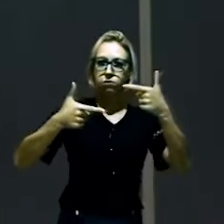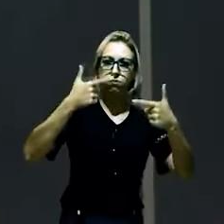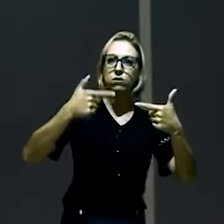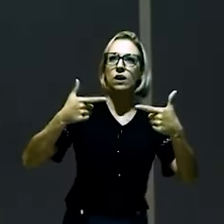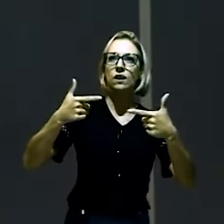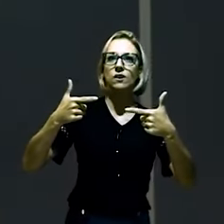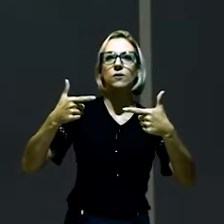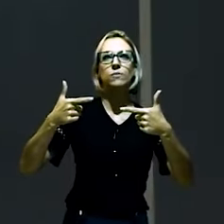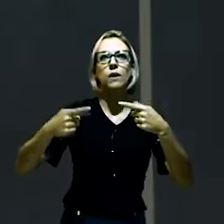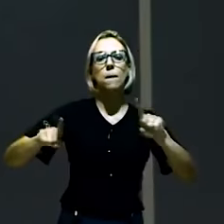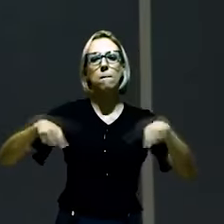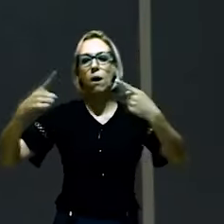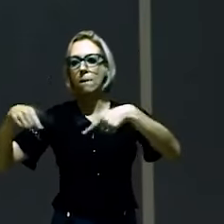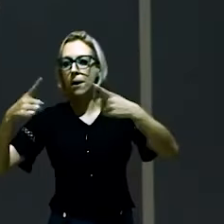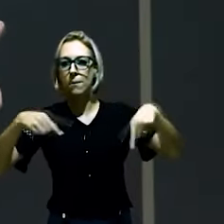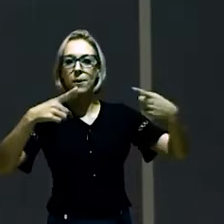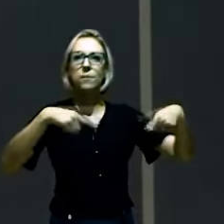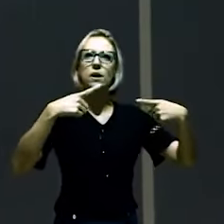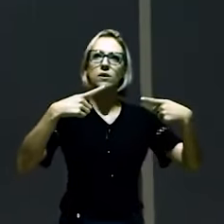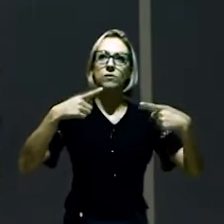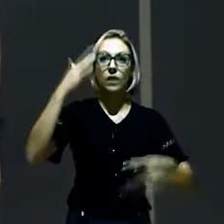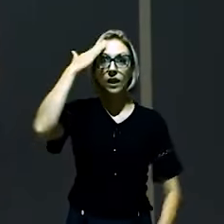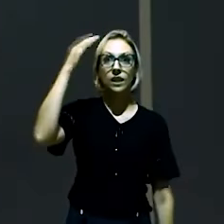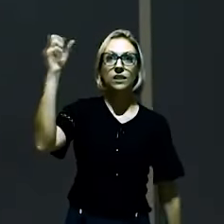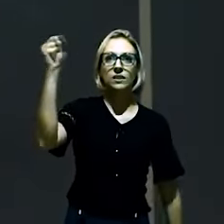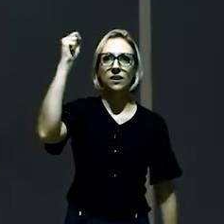Salomão pega um reinado em paz.